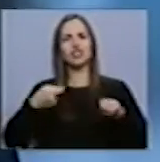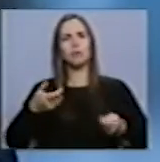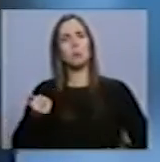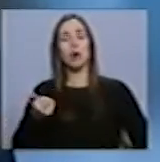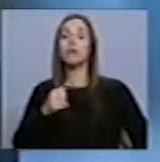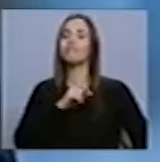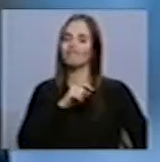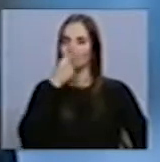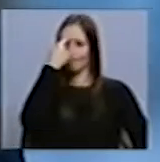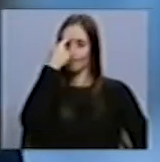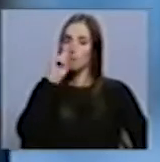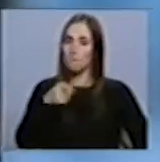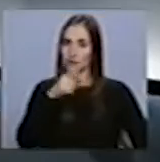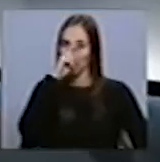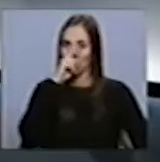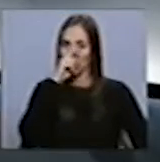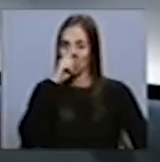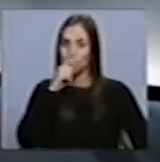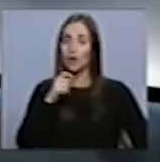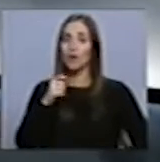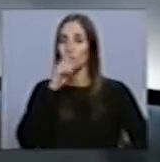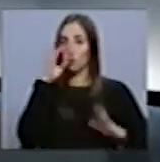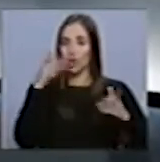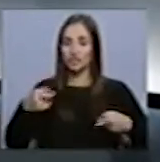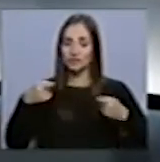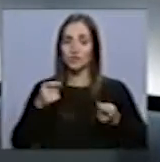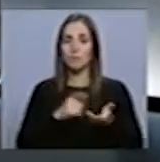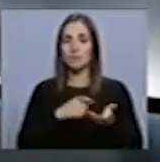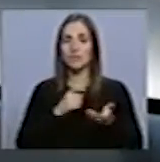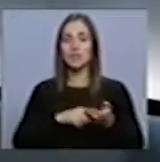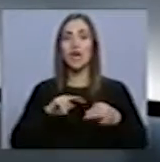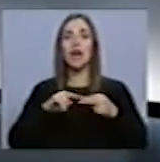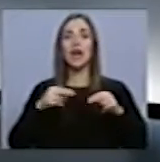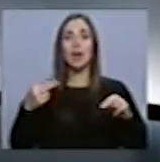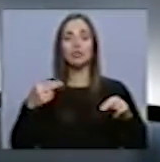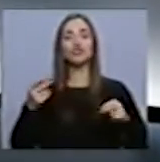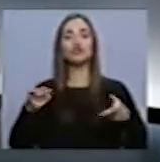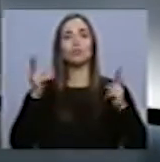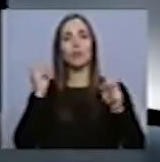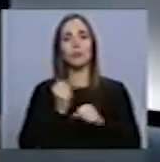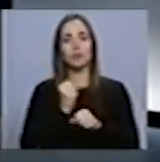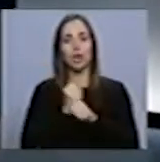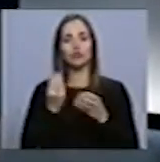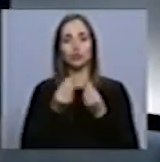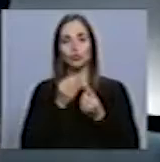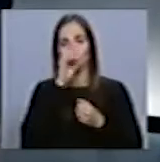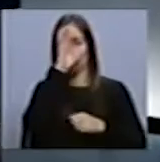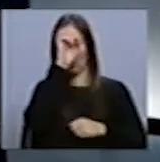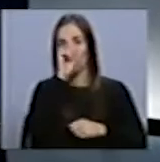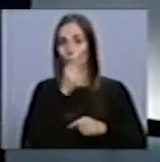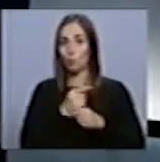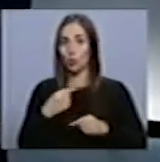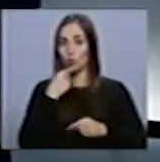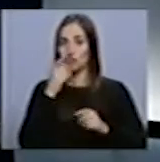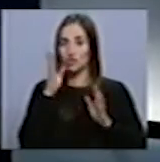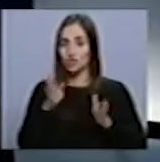do que é necessário investir na floresta e que estejam as pedras municipais disponíveis para trabalharem com o governo porque eu já desfiz quer forma